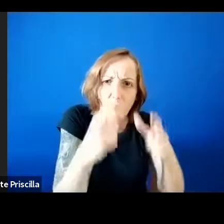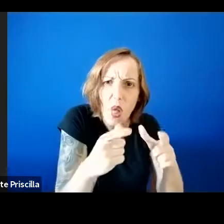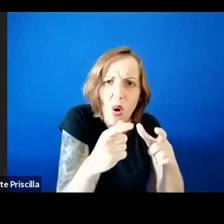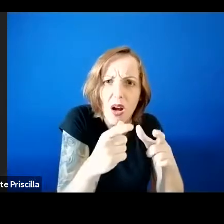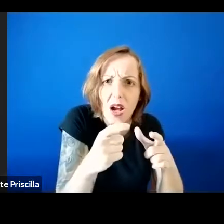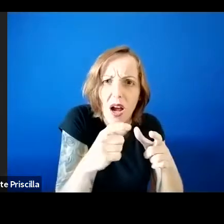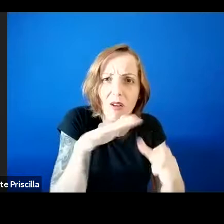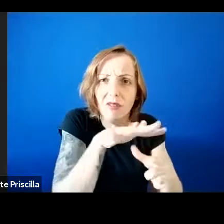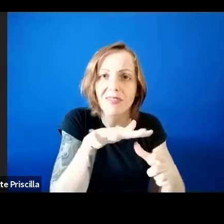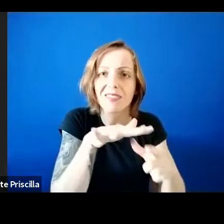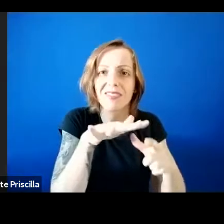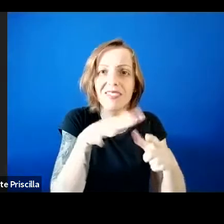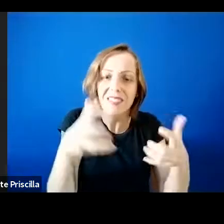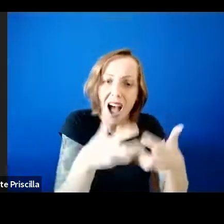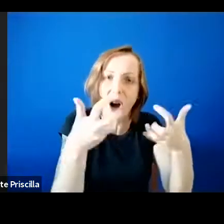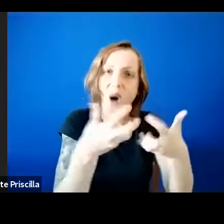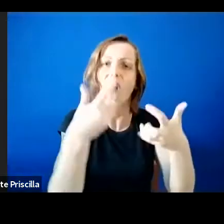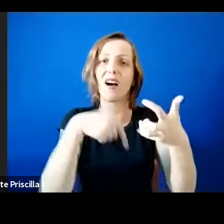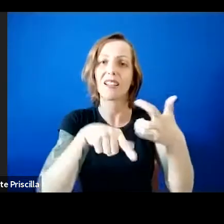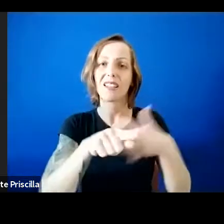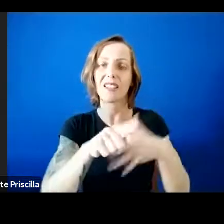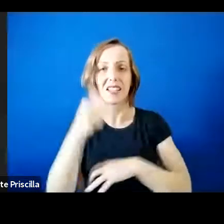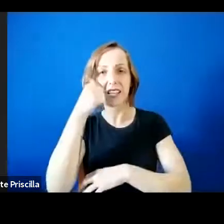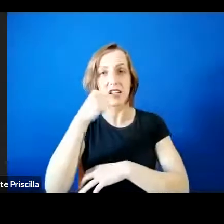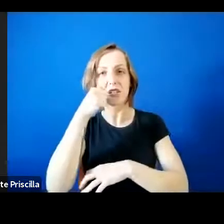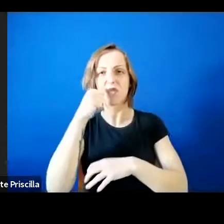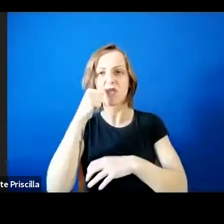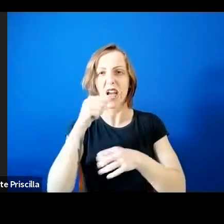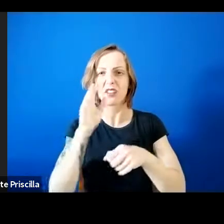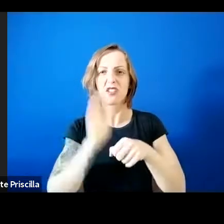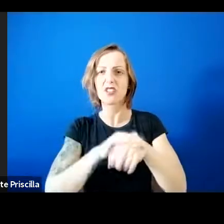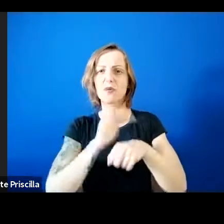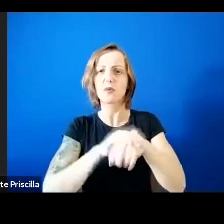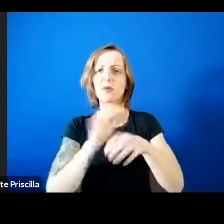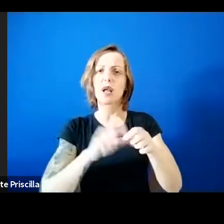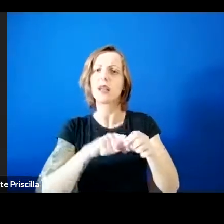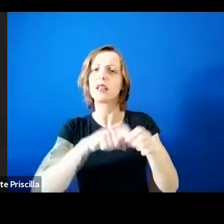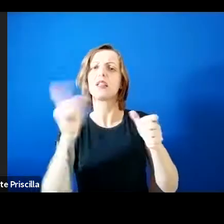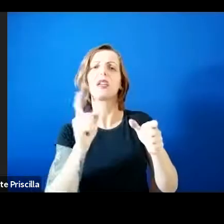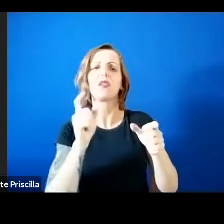horta, onde as mulheres tinham autonomia, onde as mulheres